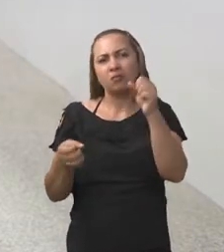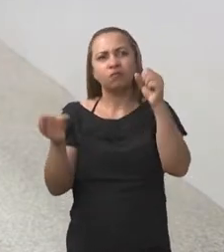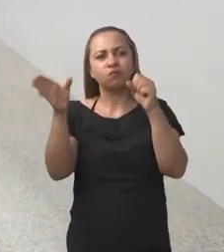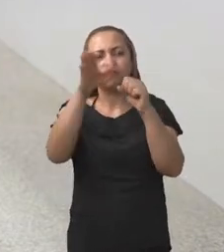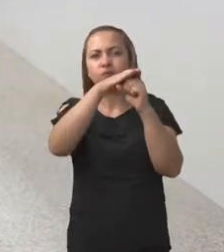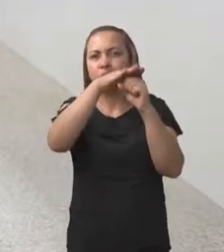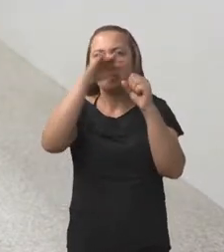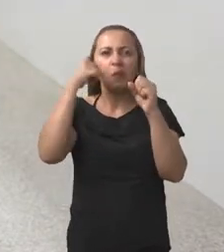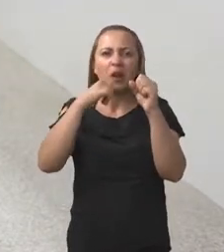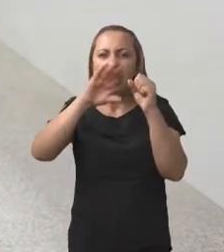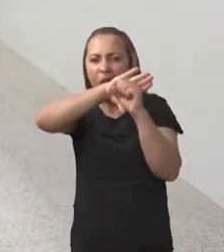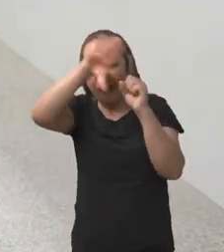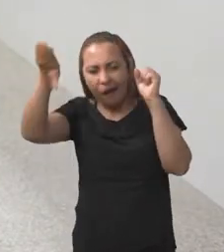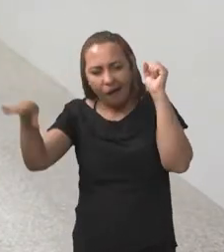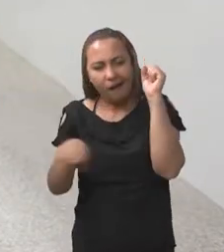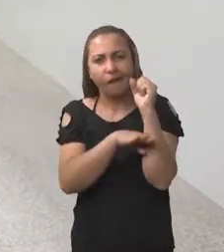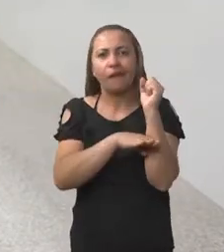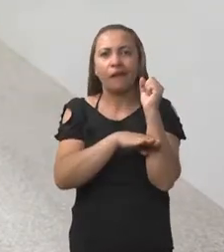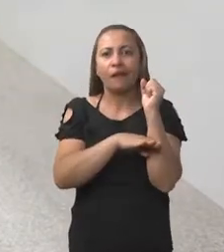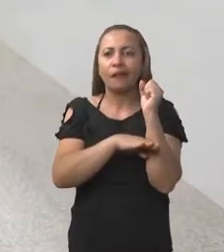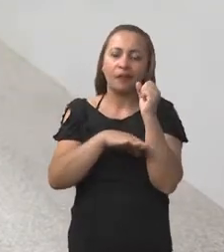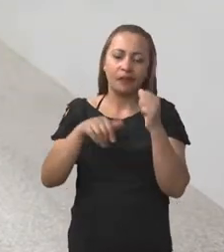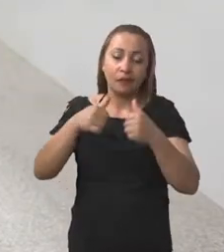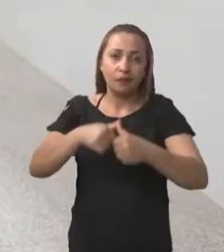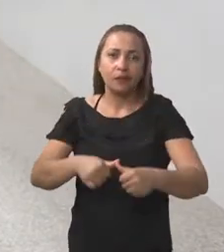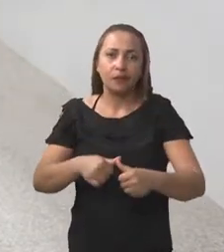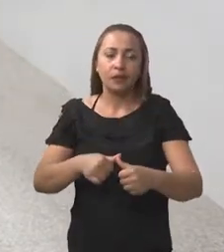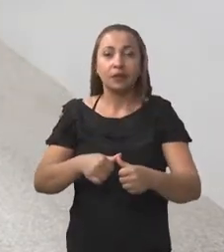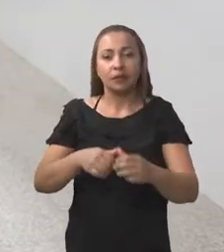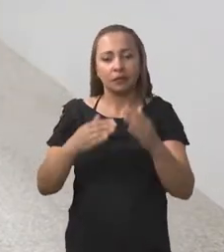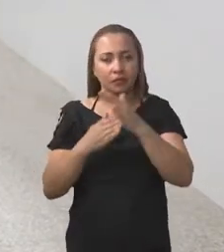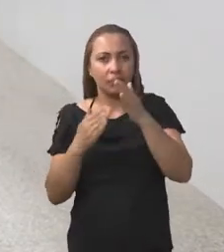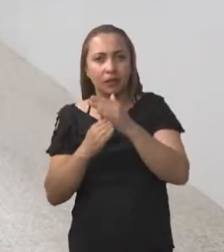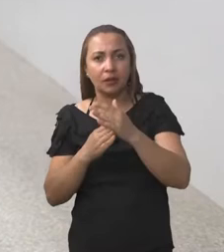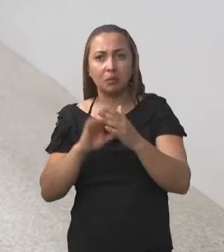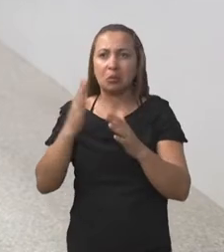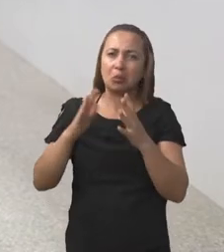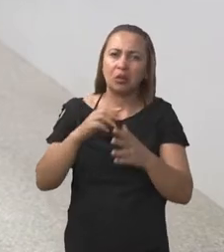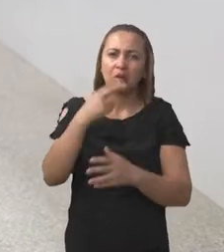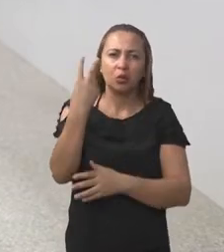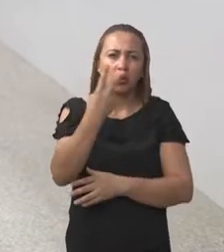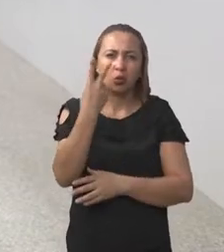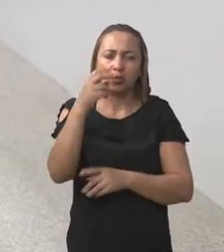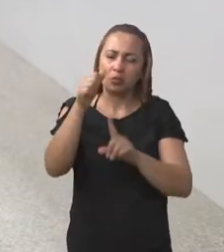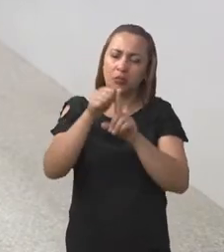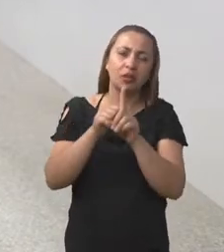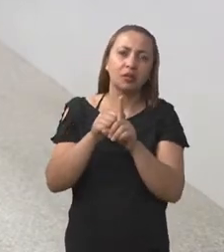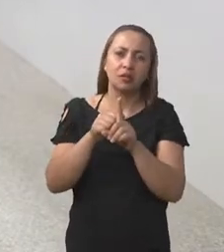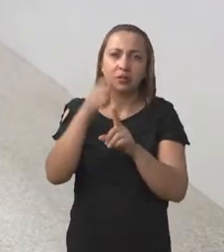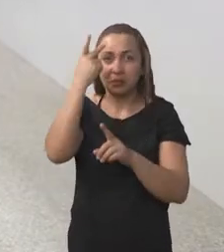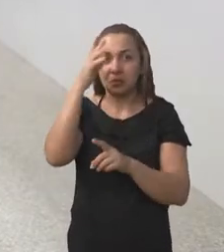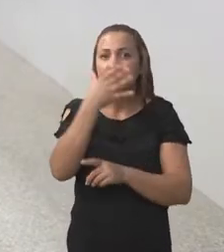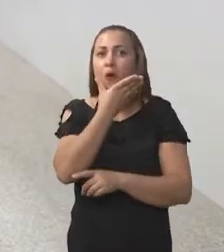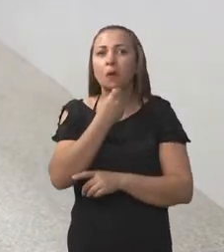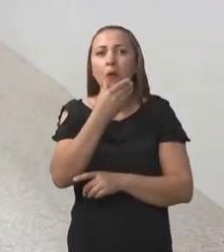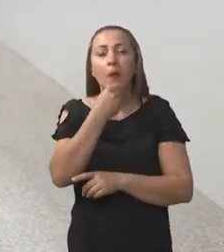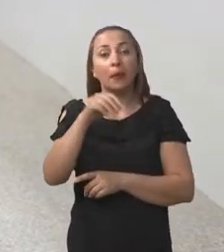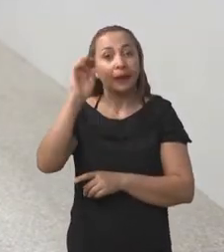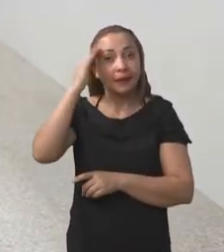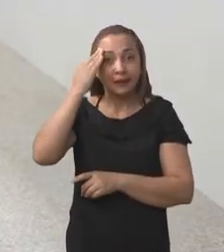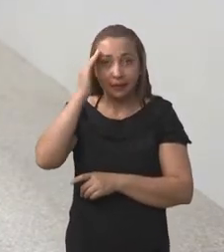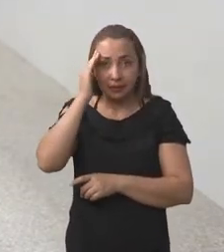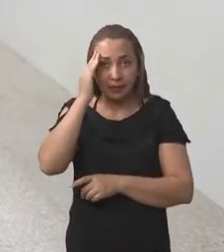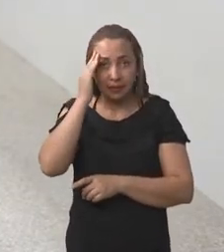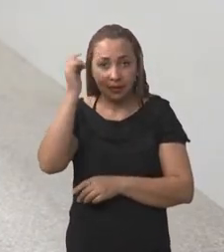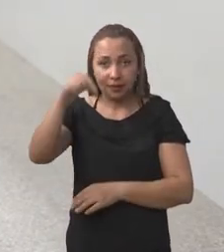mulher, que ele leva muito tempo, ele leva pelo menos, eu falo que pelo menos 2 meses para esse homem